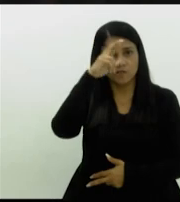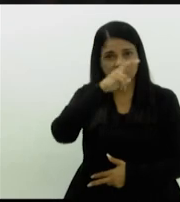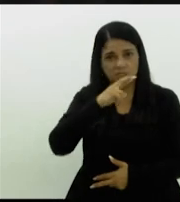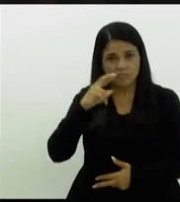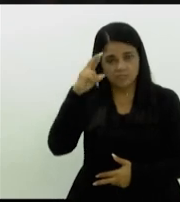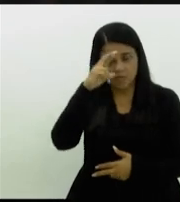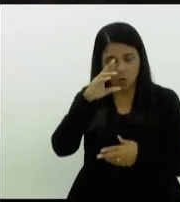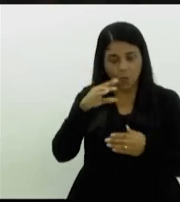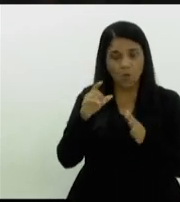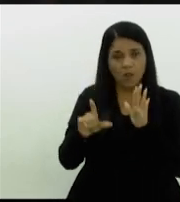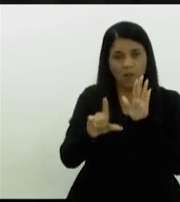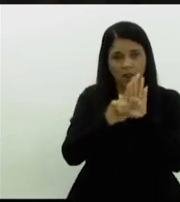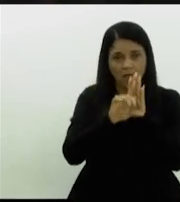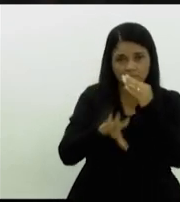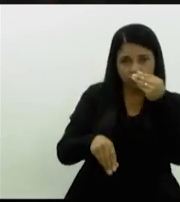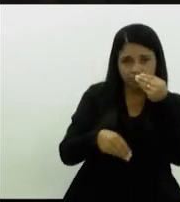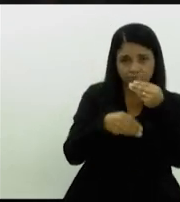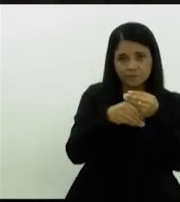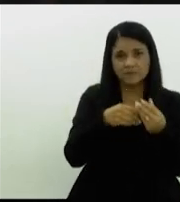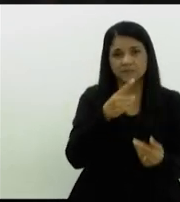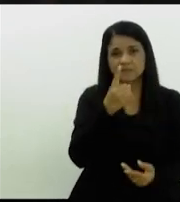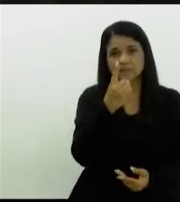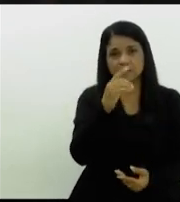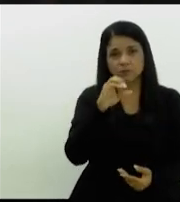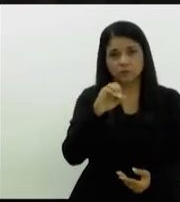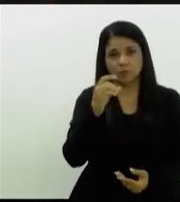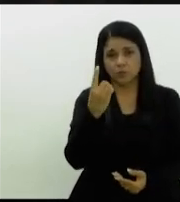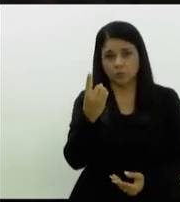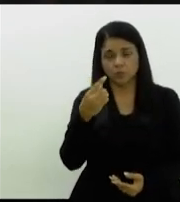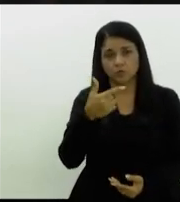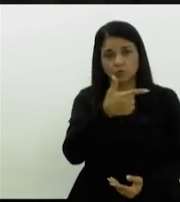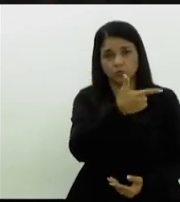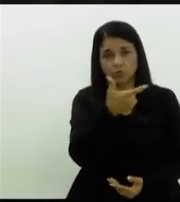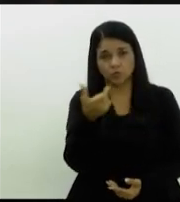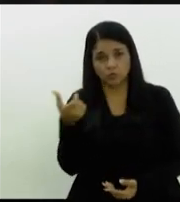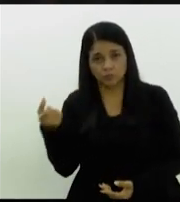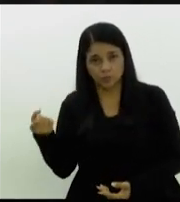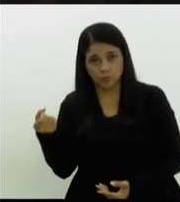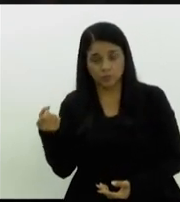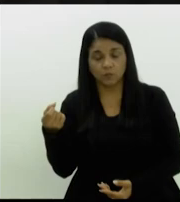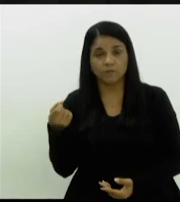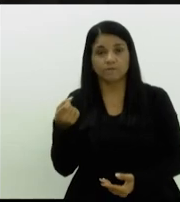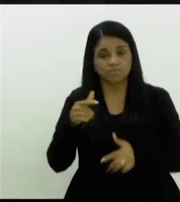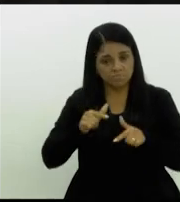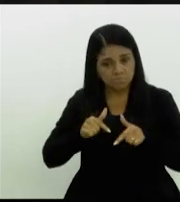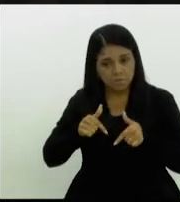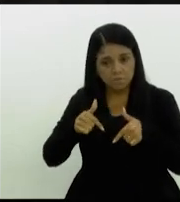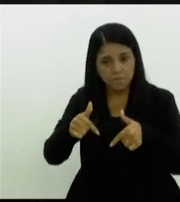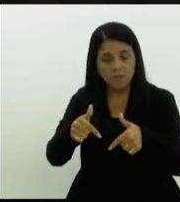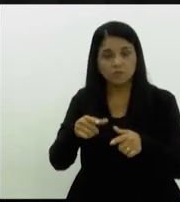Lei Complementar 101 do ano de 2000, que entrou em vigor